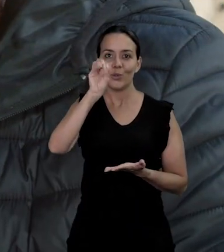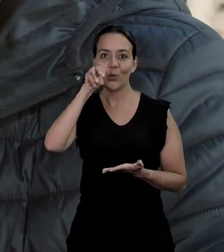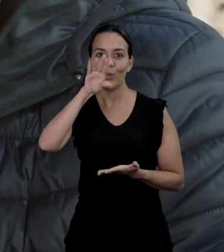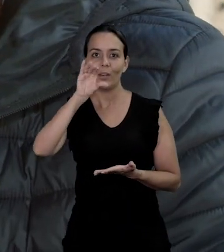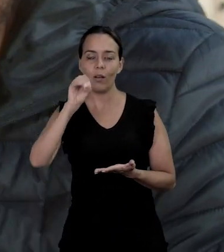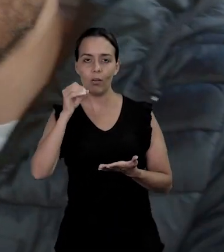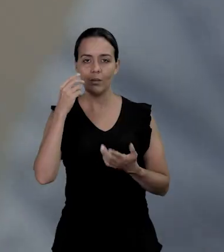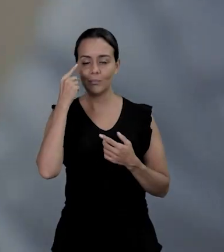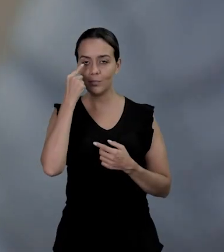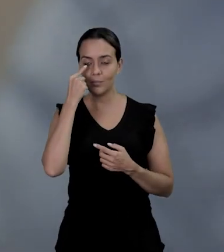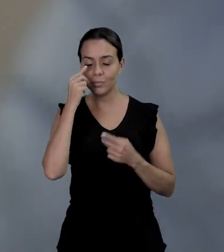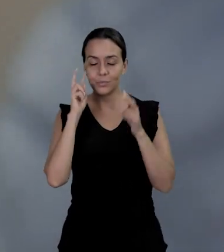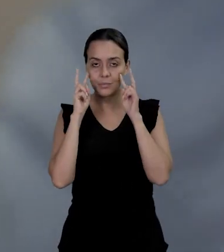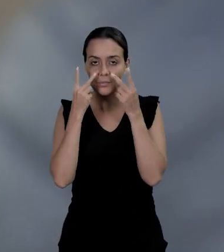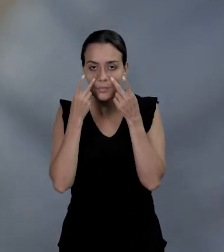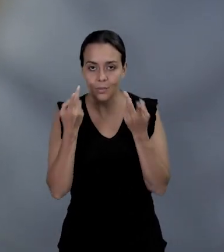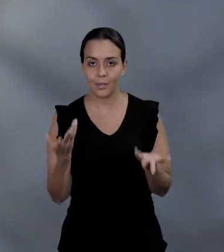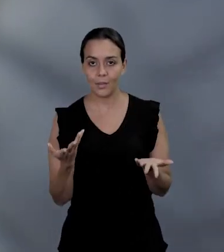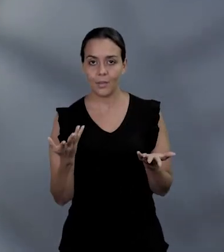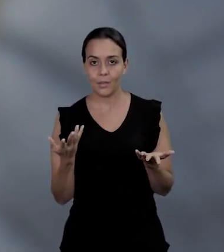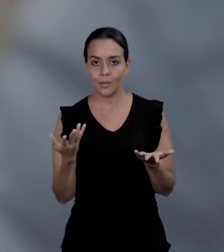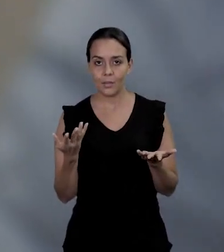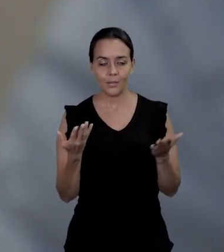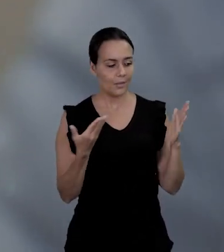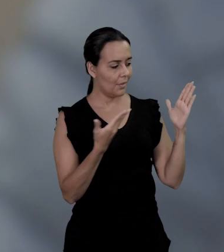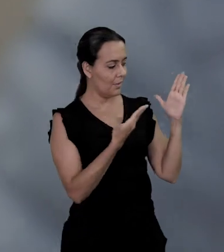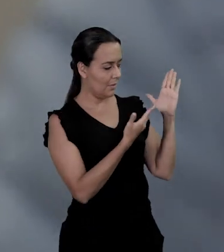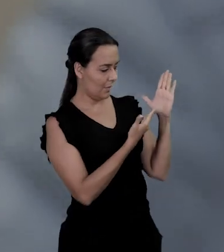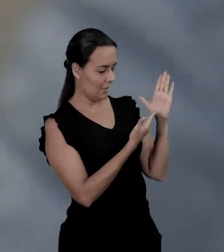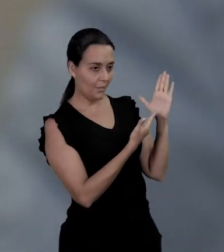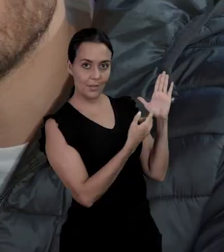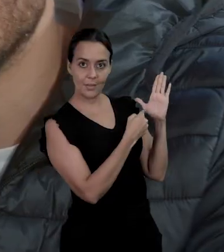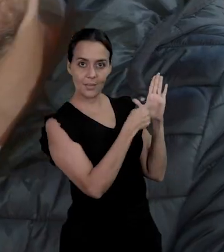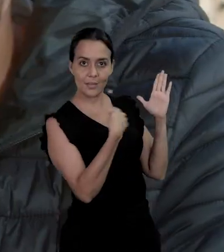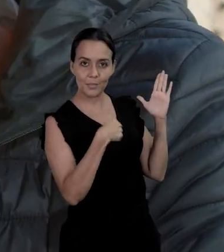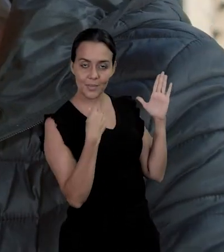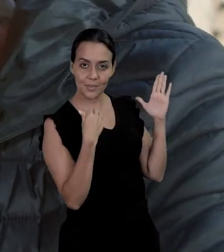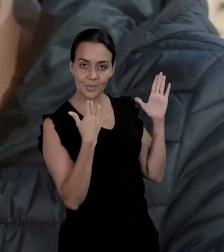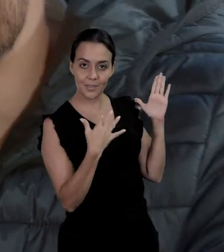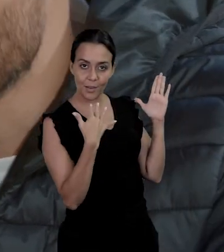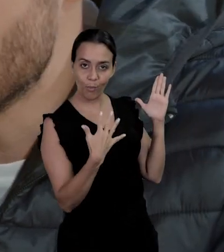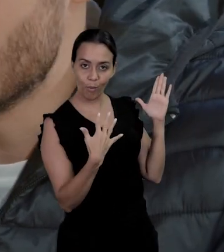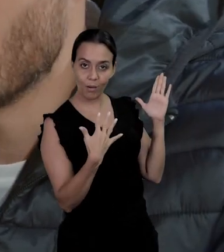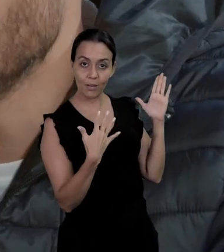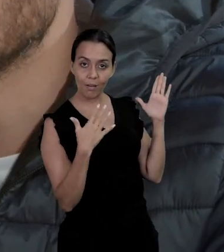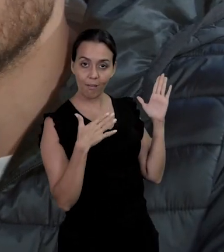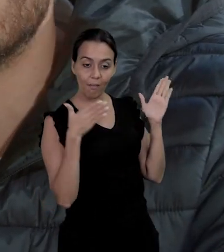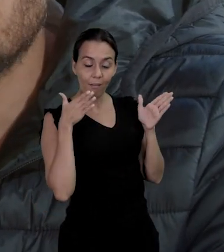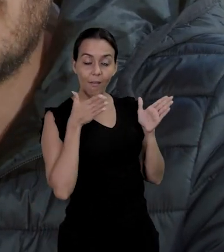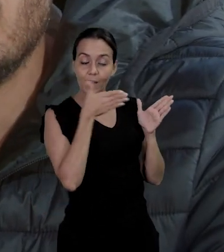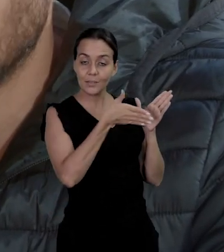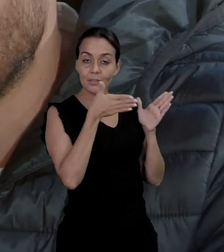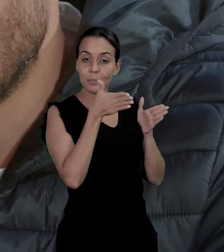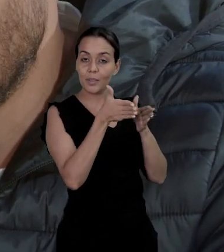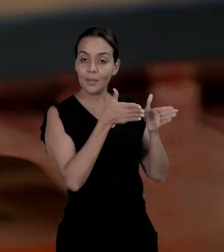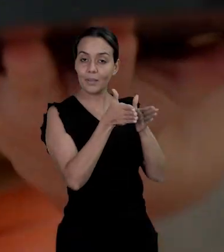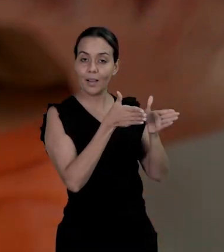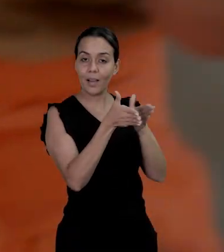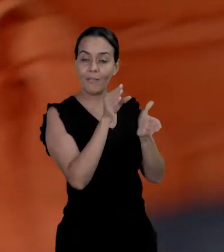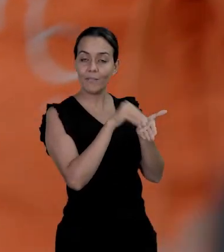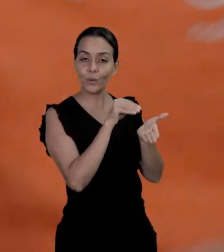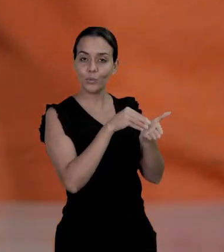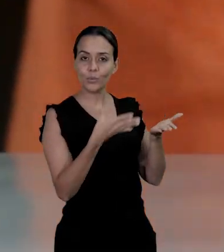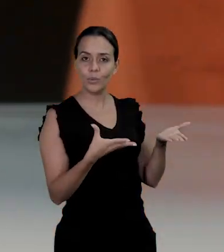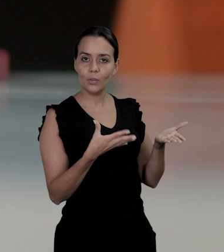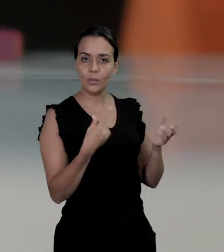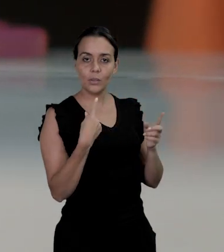aspecto de acessibilidade. Aí um outro desenvolvedor não conseguia apresentar porque ele não conseguia ali diferenciar a cor, né? Então, olha, isso é